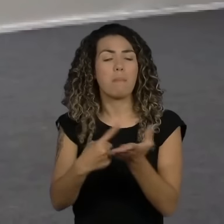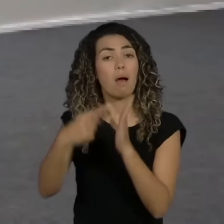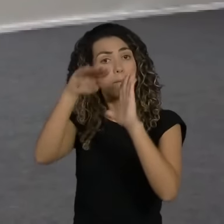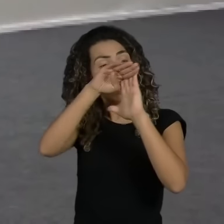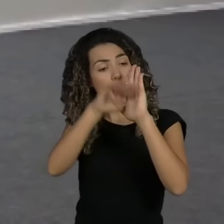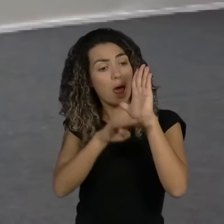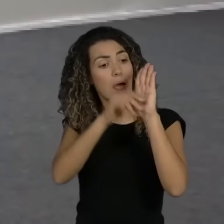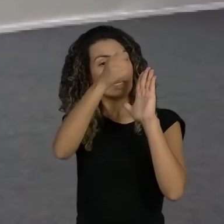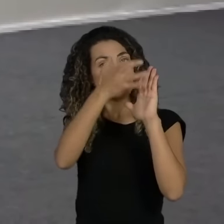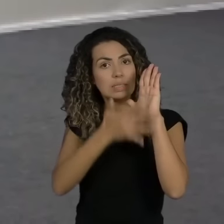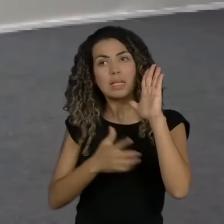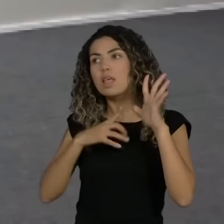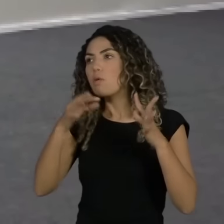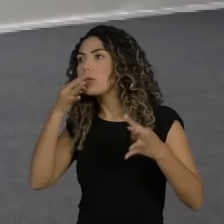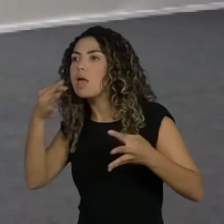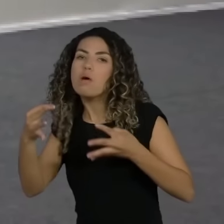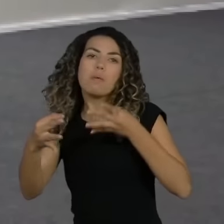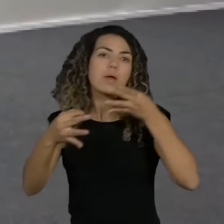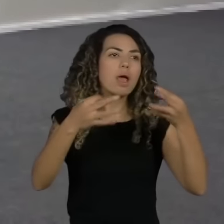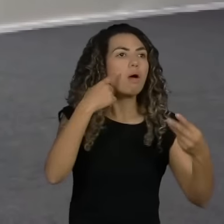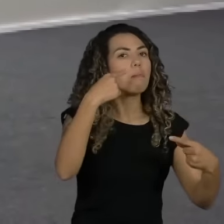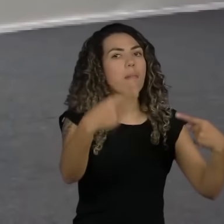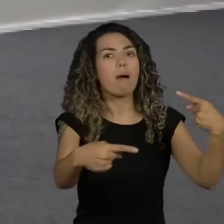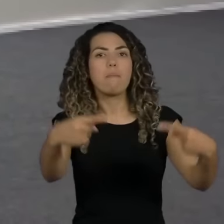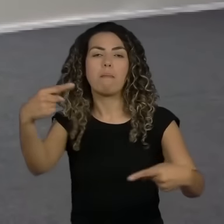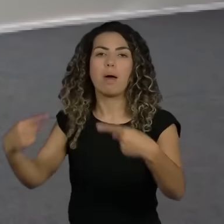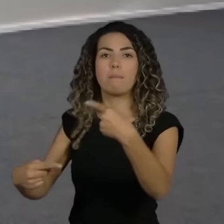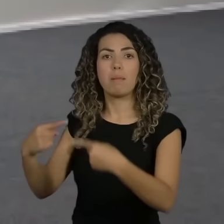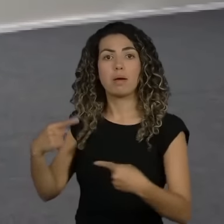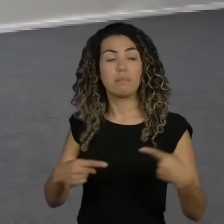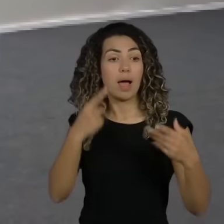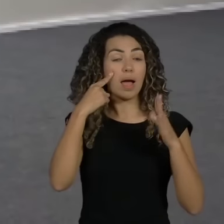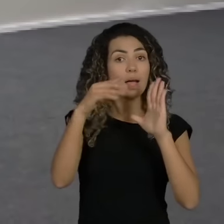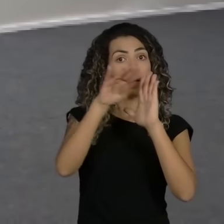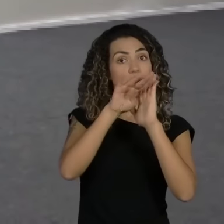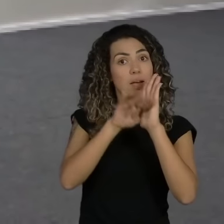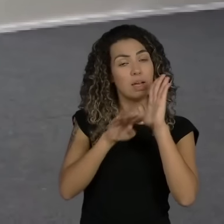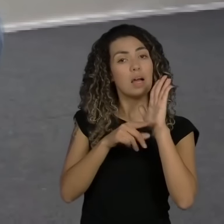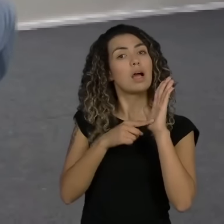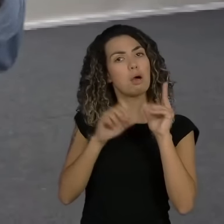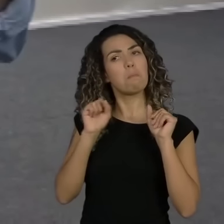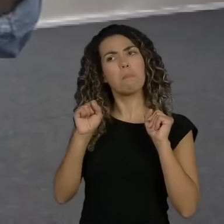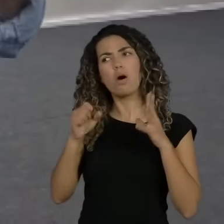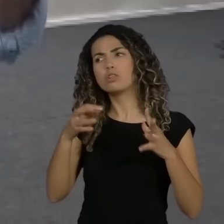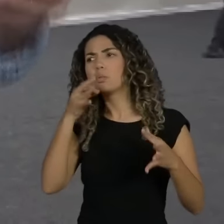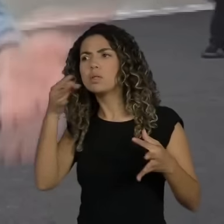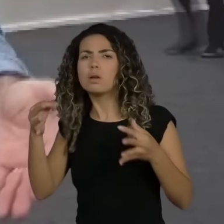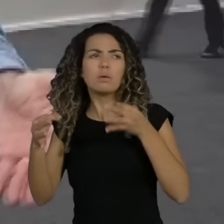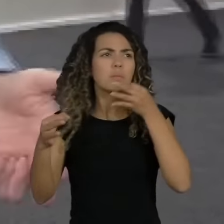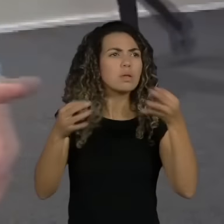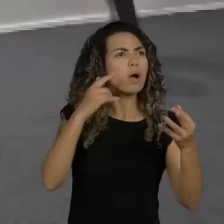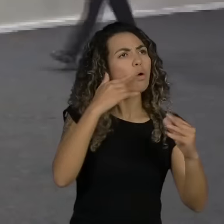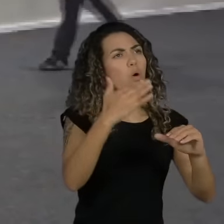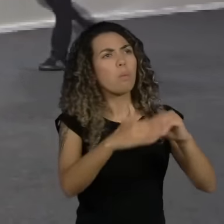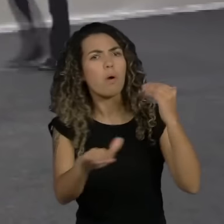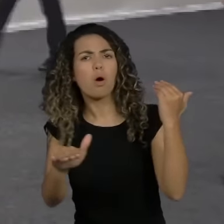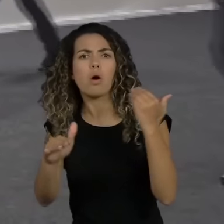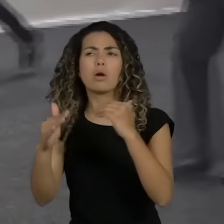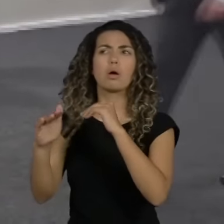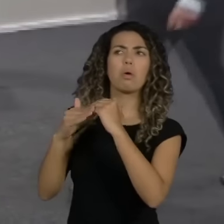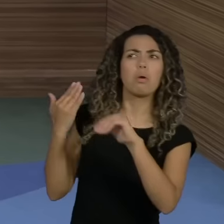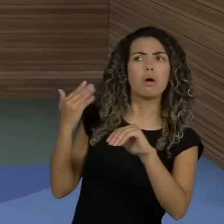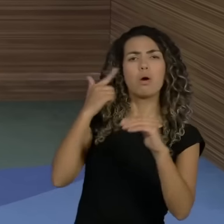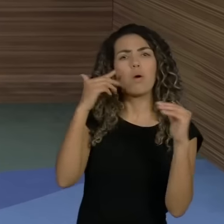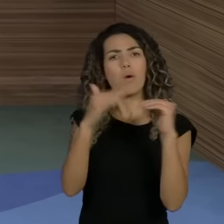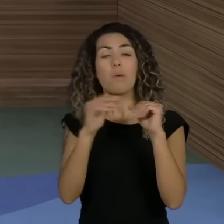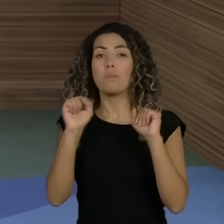dividem os países e exatamente esses itens que podem causar alguma confusão para o final do processo de